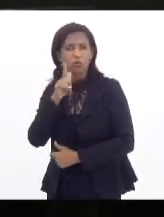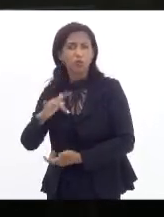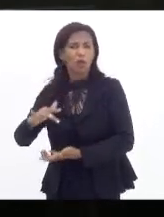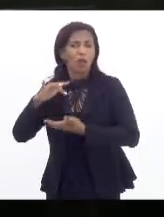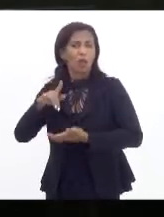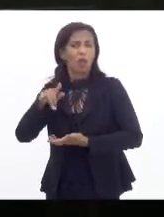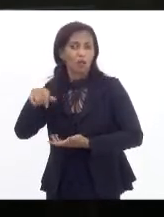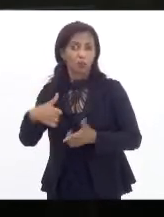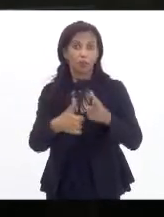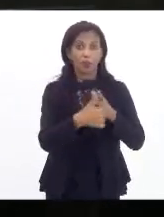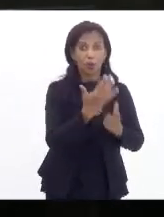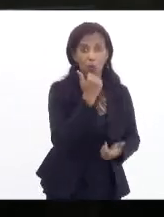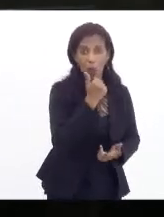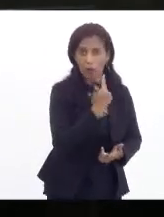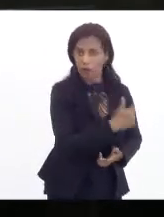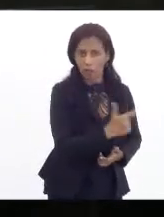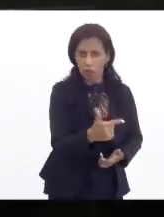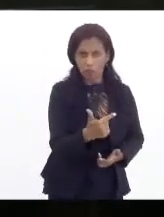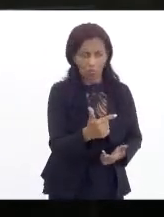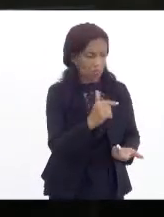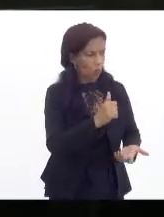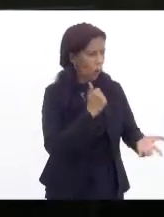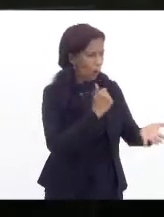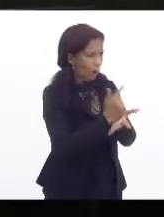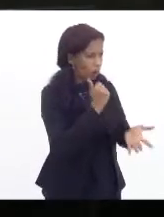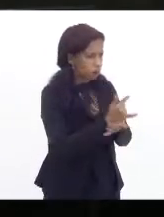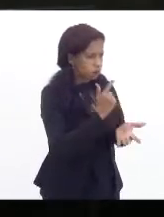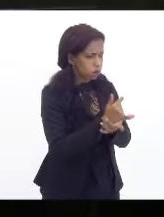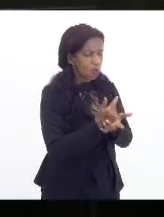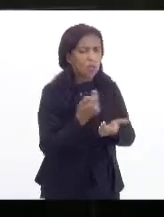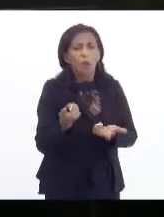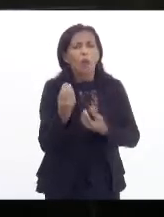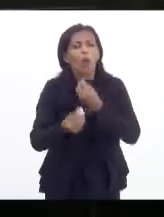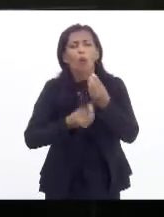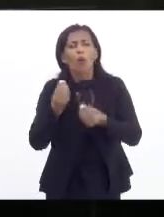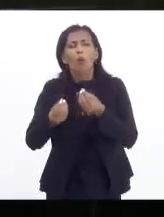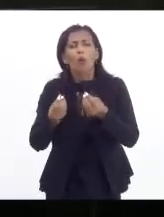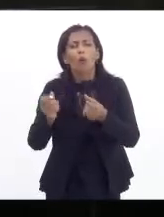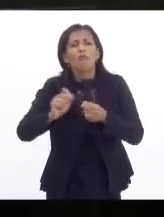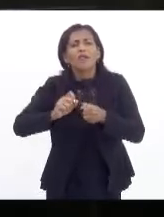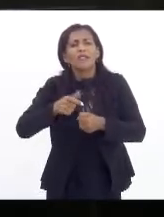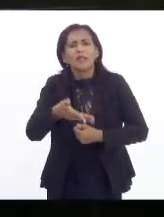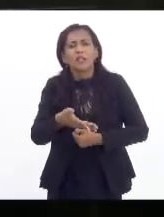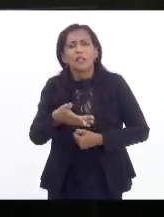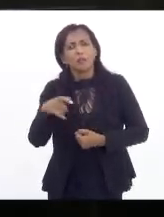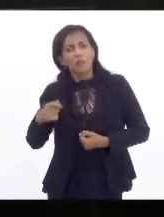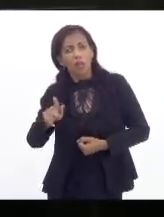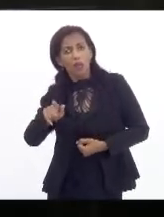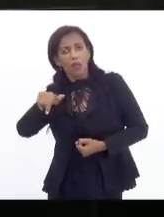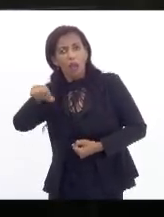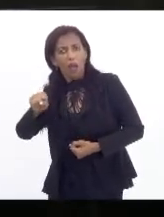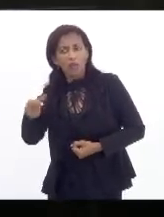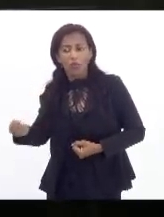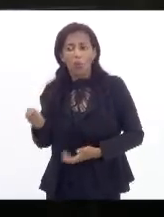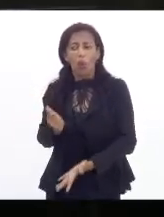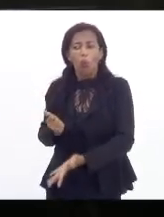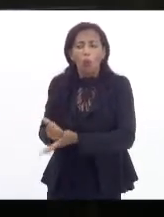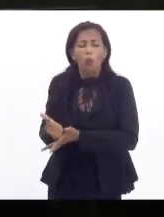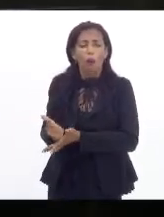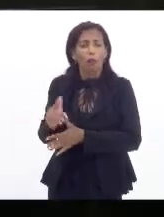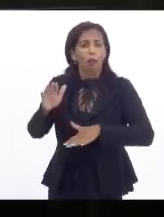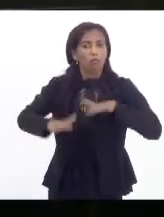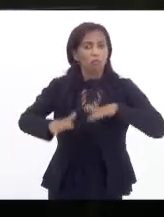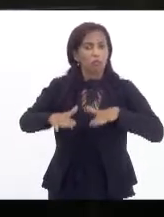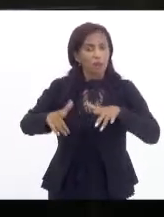de garantir comida, garantir o que cozinhar, depois de garantir com o que cozinhar. E além disso, muitas vezes,